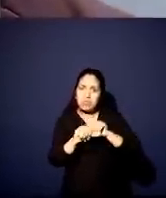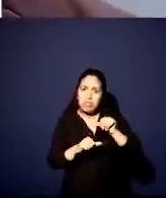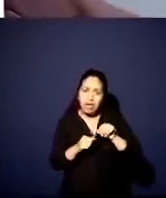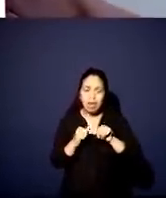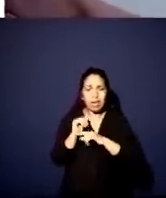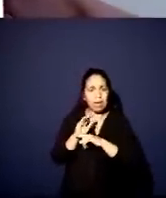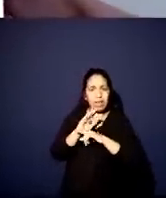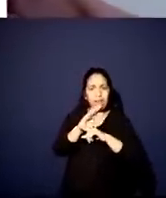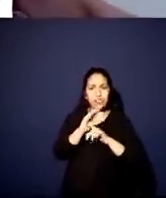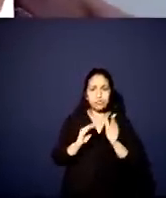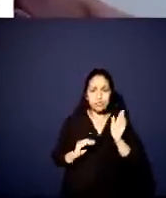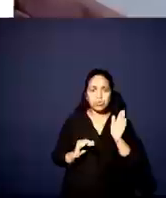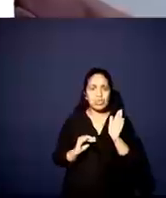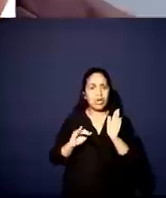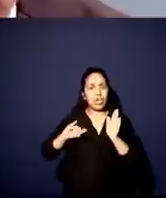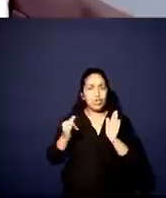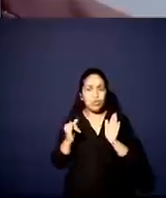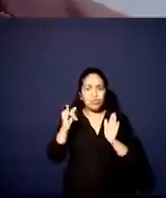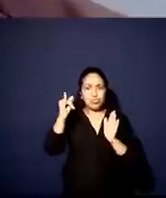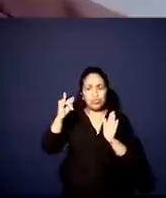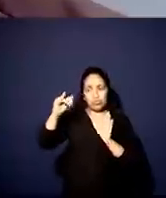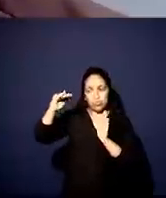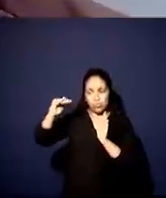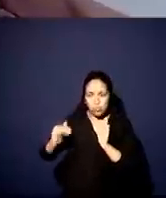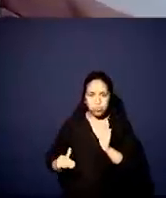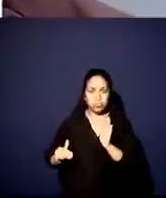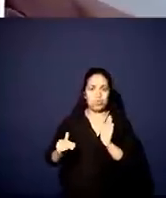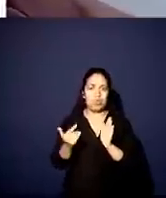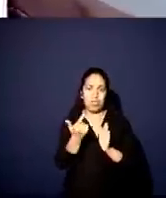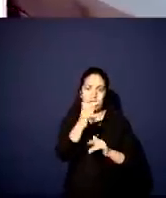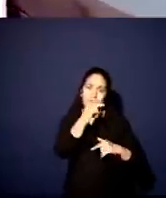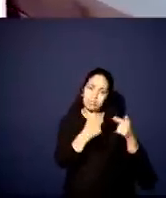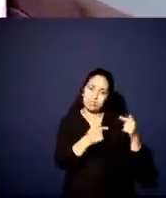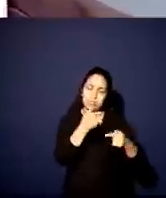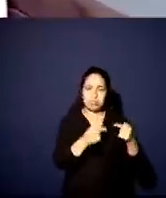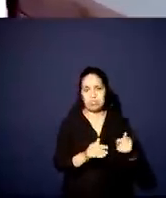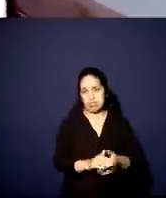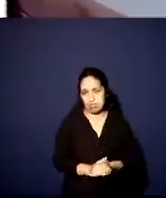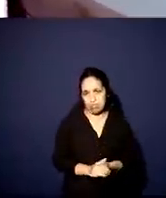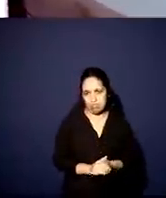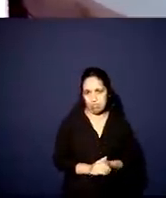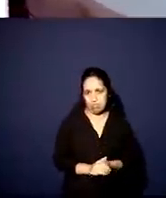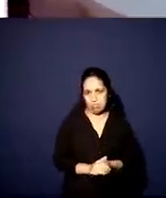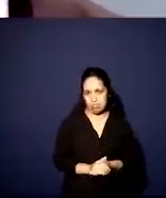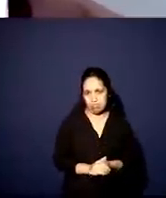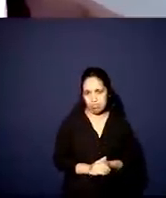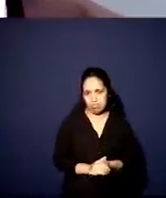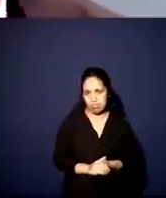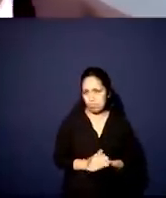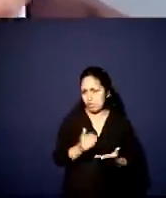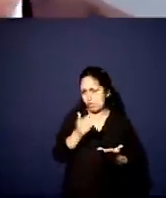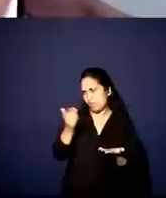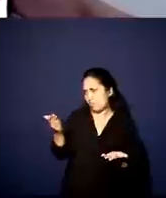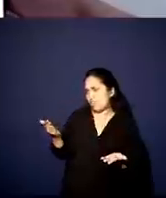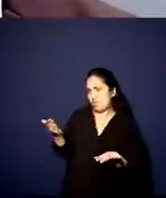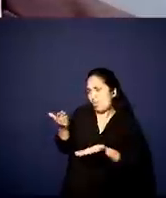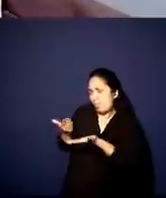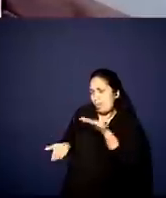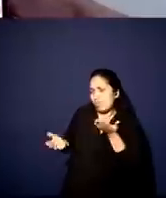a taxa de juros caia, é uma outra discussão. Você não tem perda de credibilidade